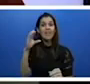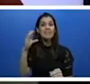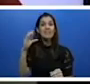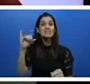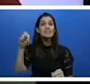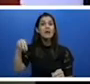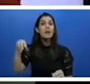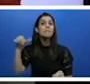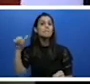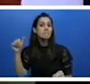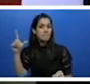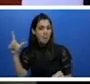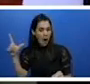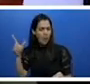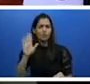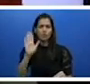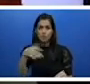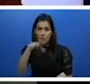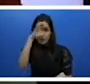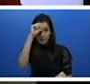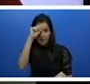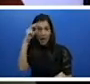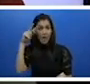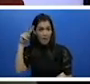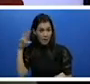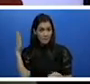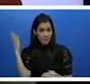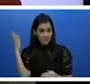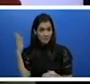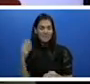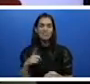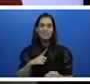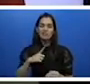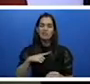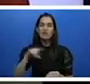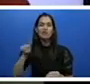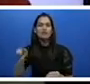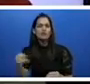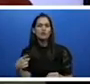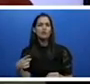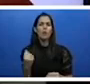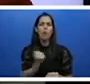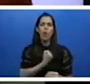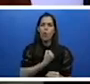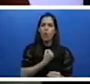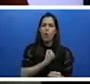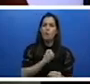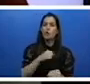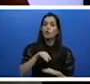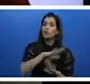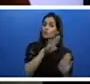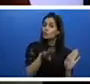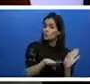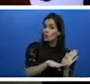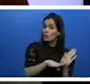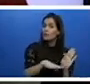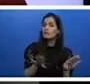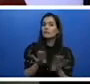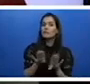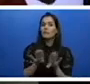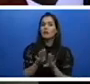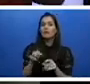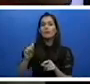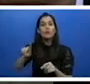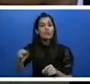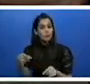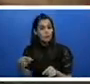Decimal que nós já aprendemos, lembra? Aquele número que usa vírgula, que tem a parte inteira e a parte decimal separados